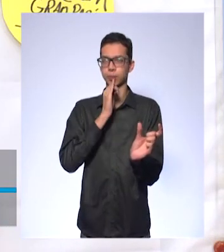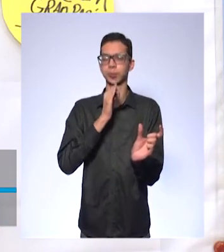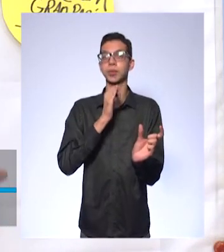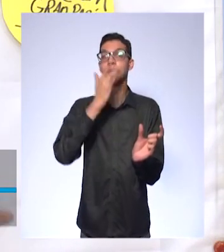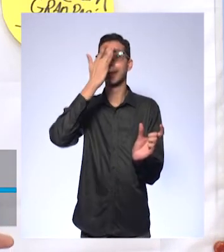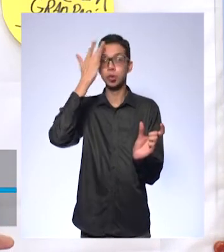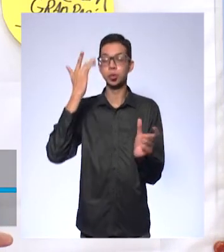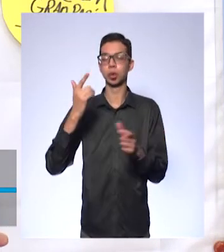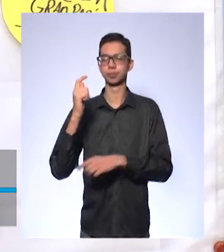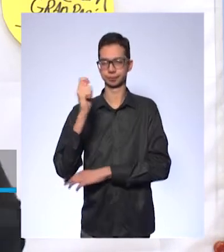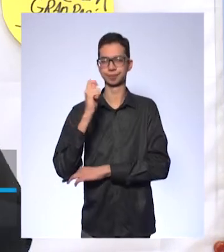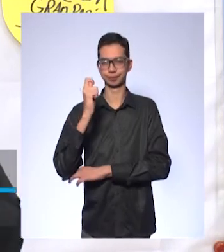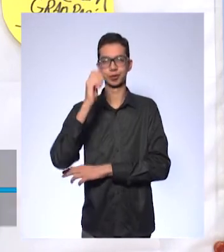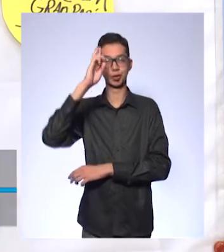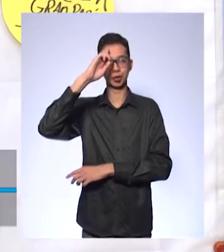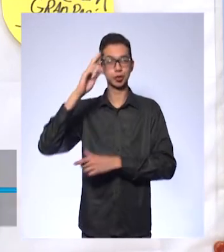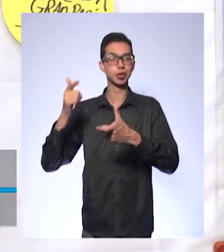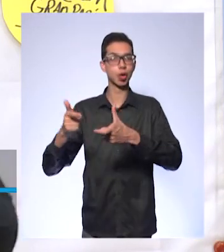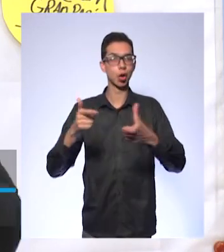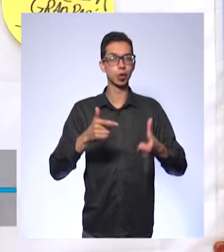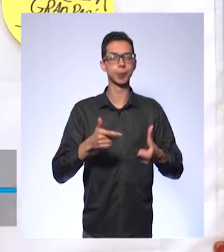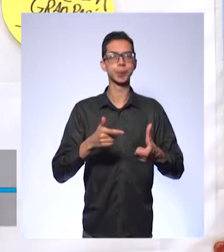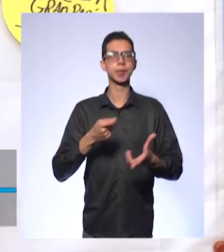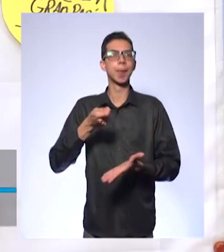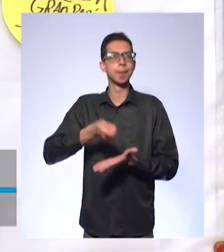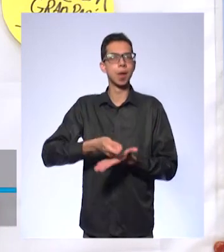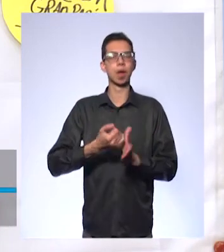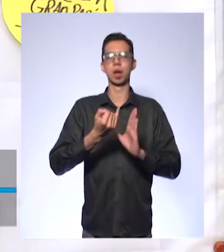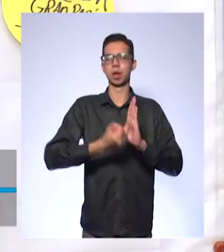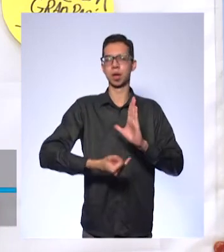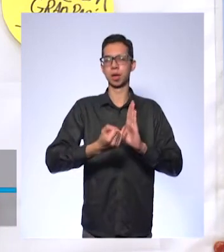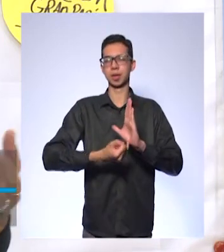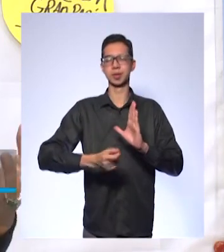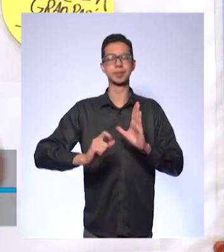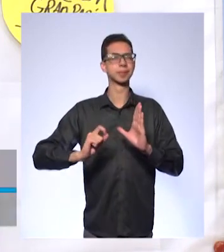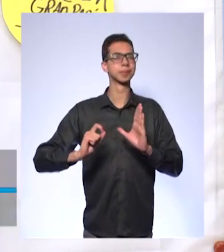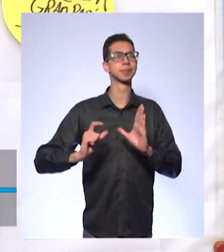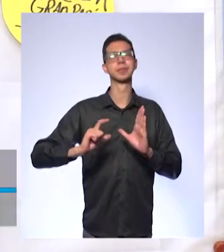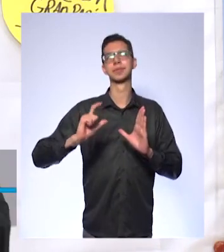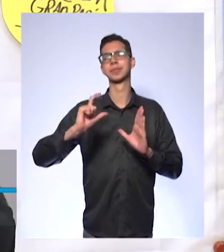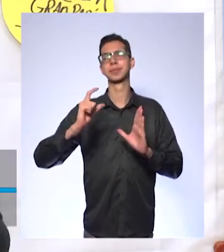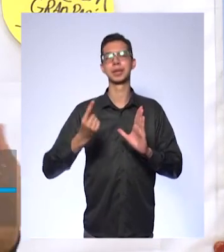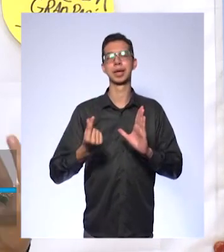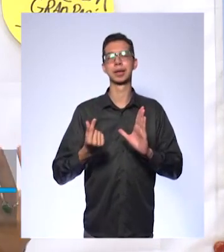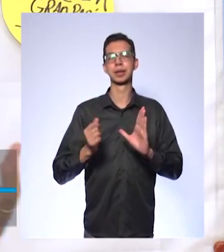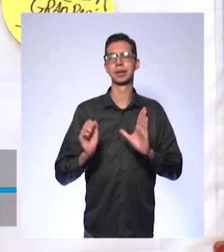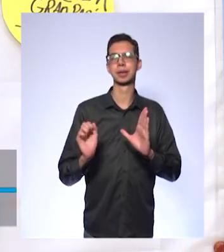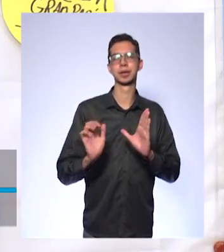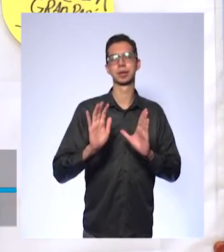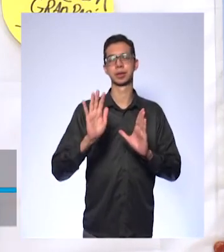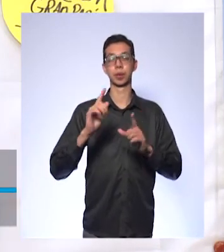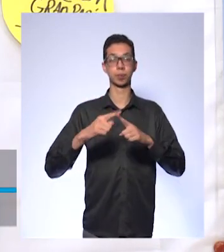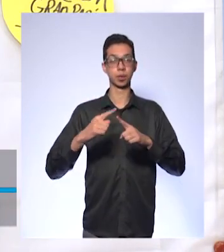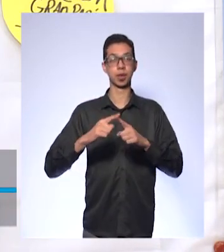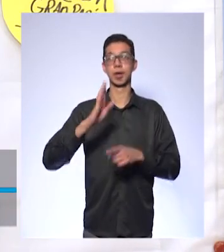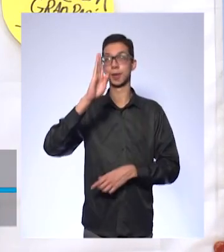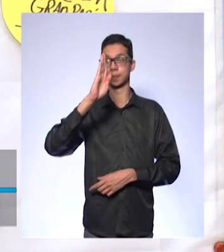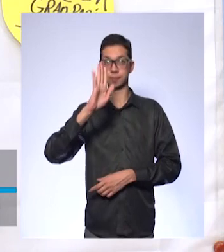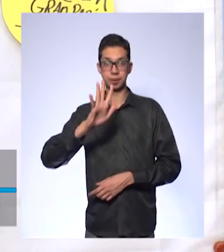do Rio Grande do Sul pagavam impostos muito mais altos para circular ali a sua mercadoria no